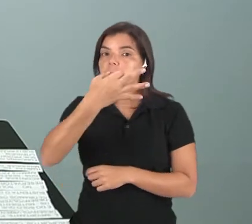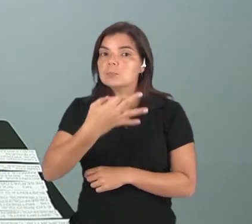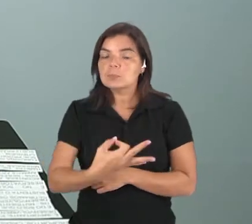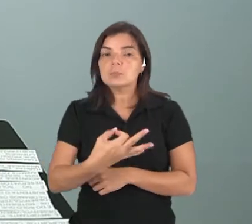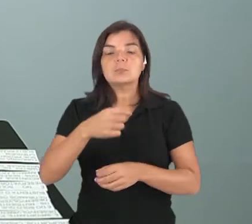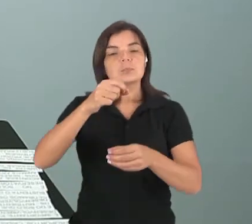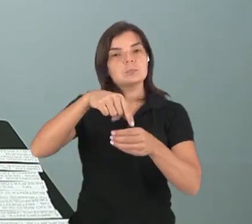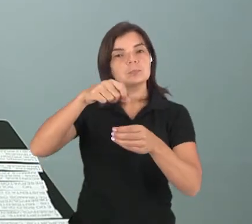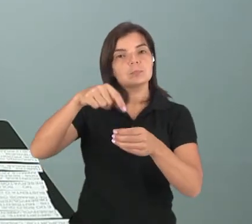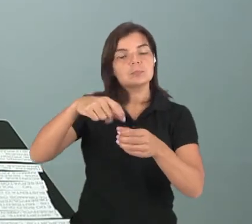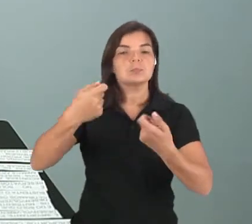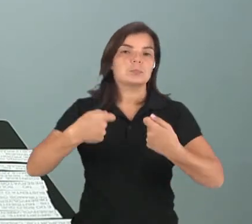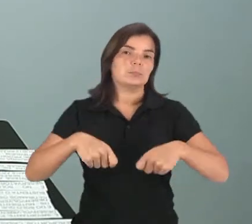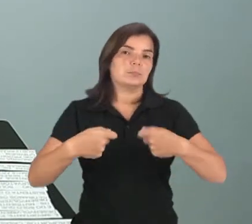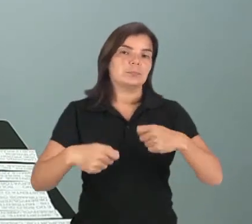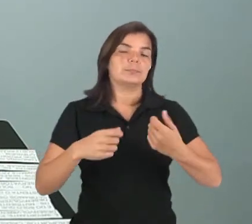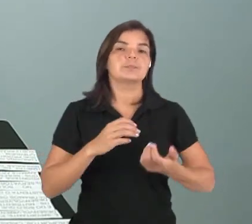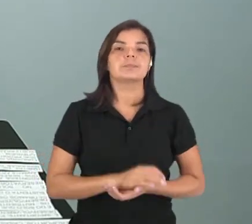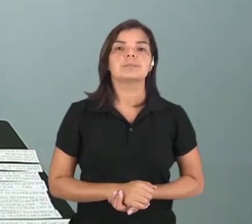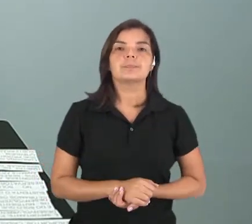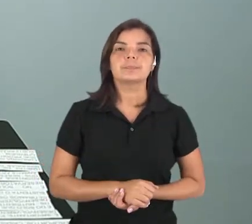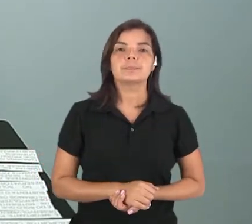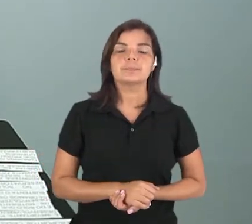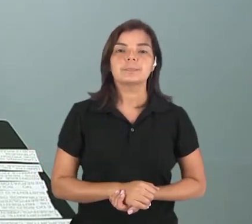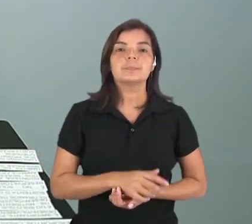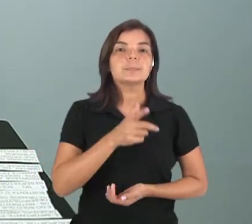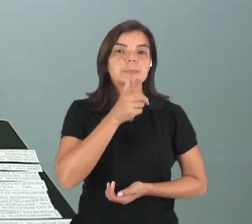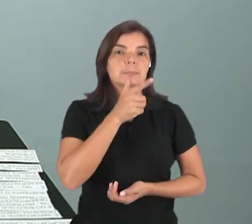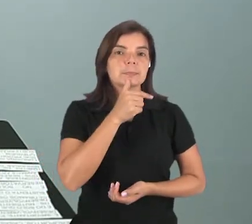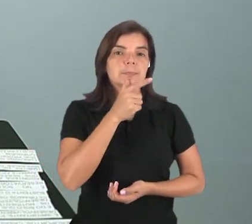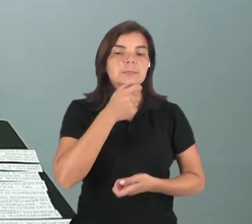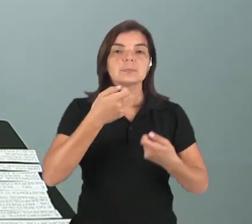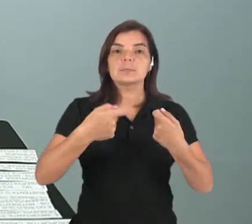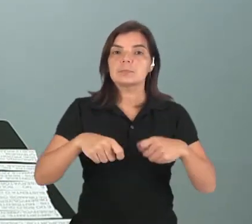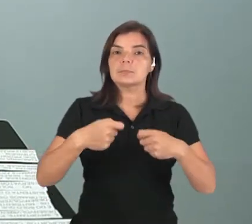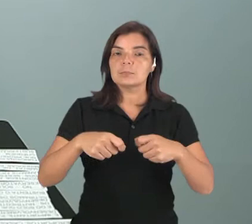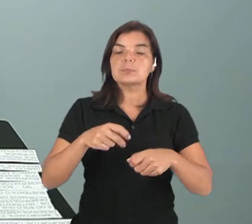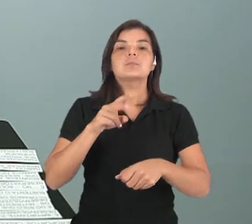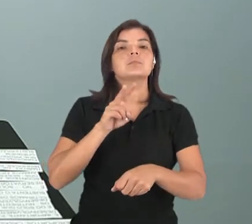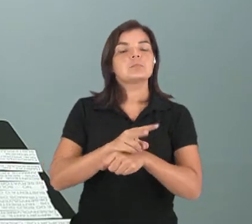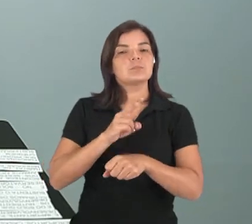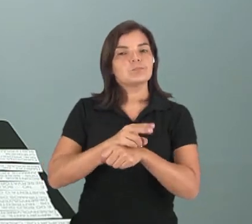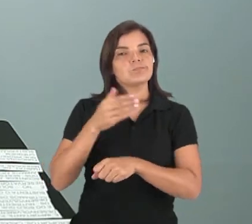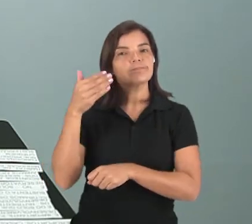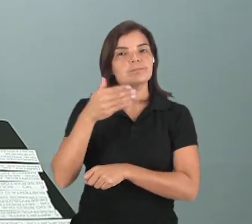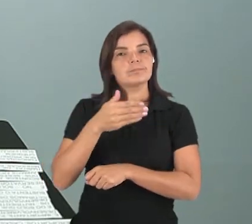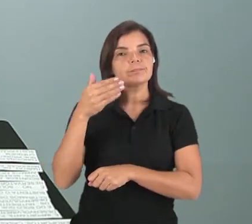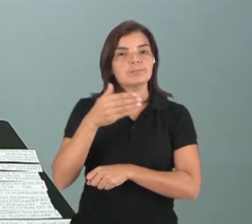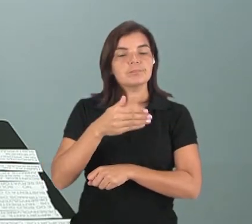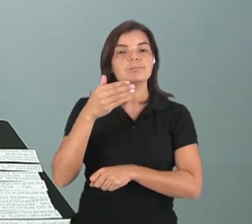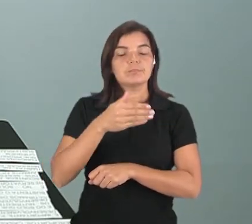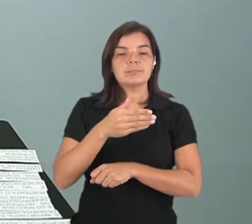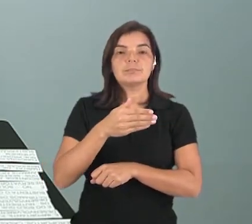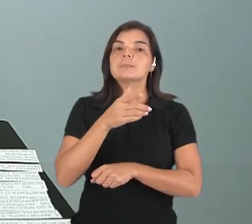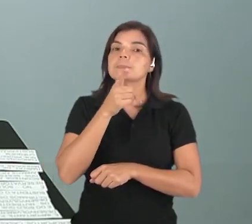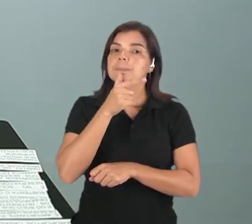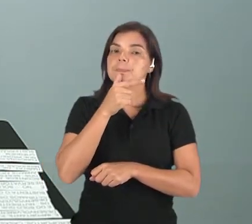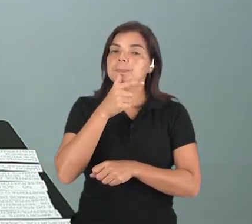que a plantação necessita, tá? Água necessária para manter a frequência dessa